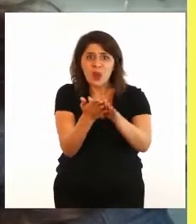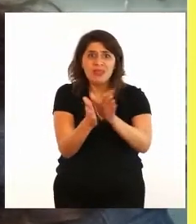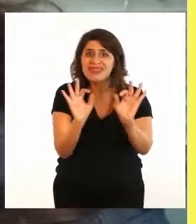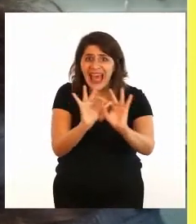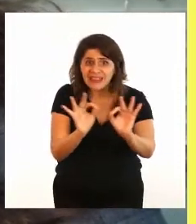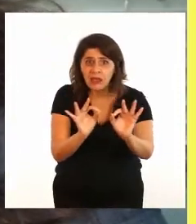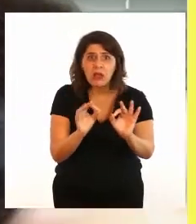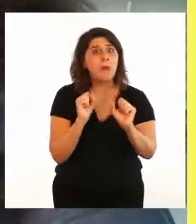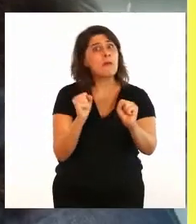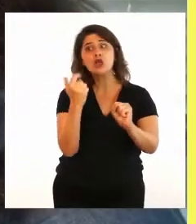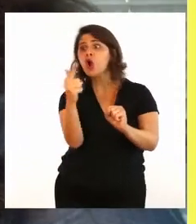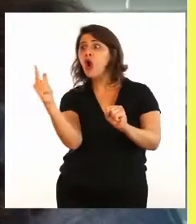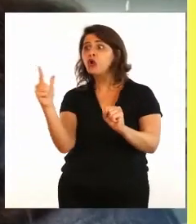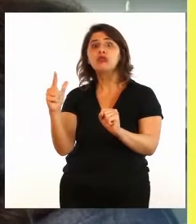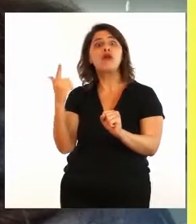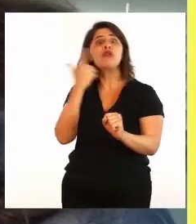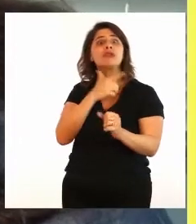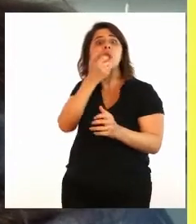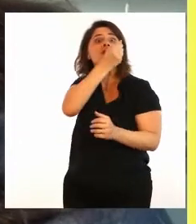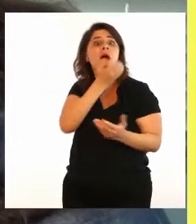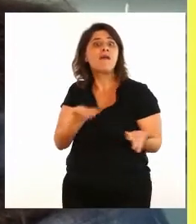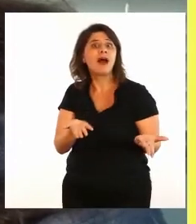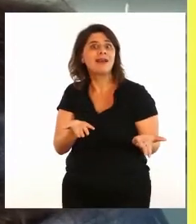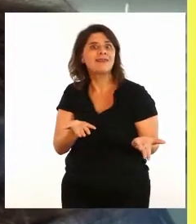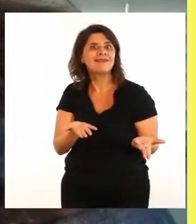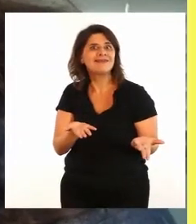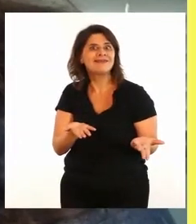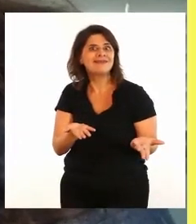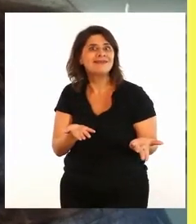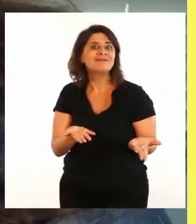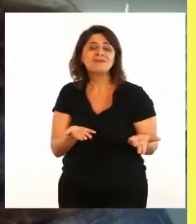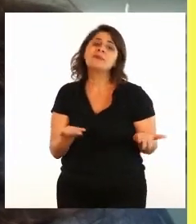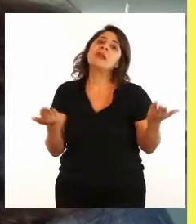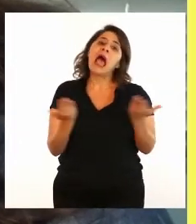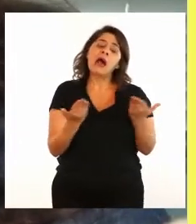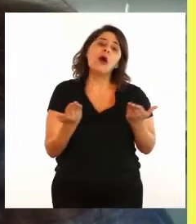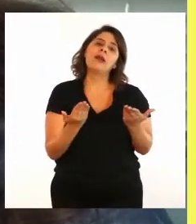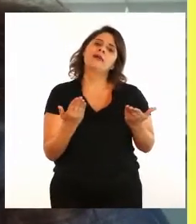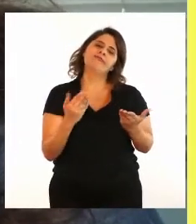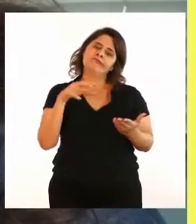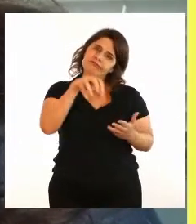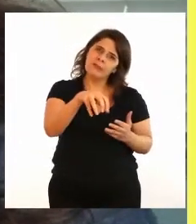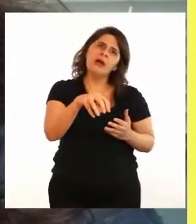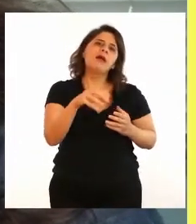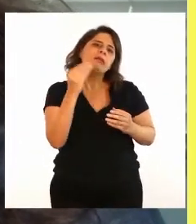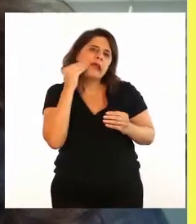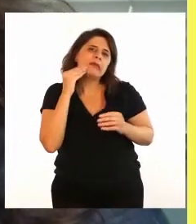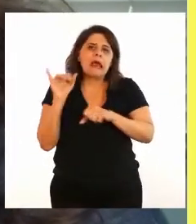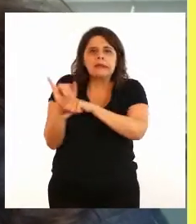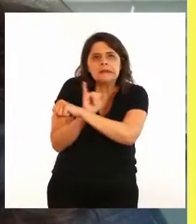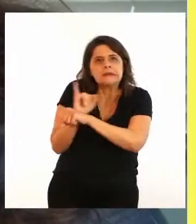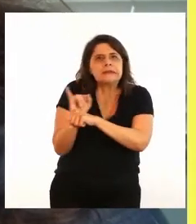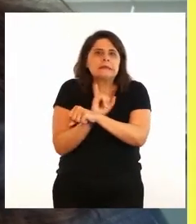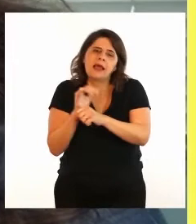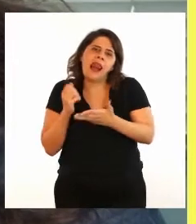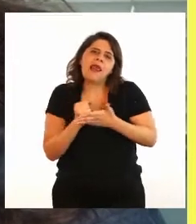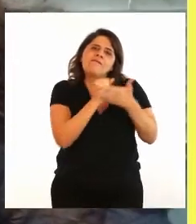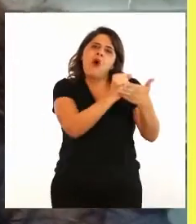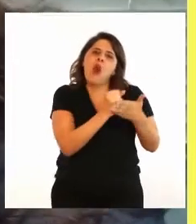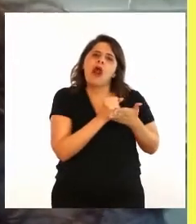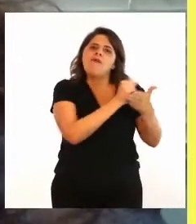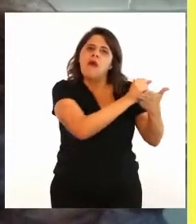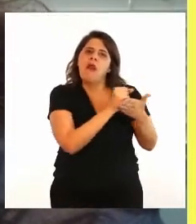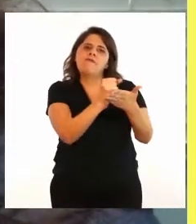E na hora da remontagem, agora, porque, por exemplo, está praticamente tudo retirado de dentro do museu, vai